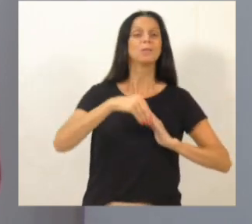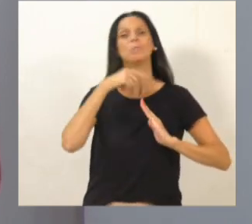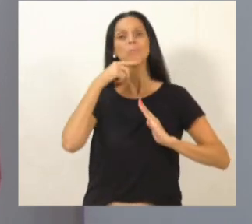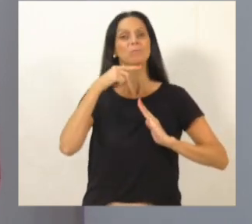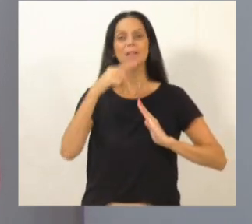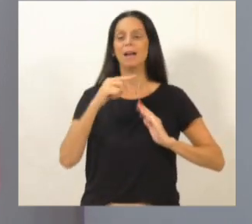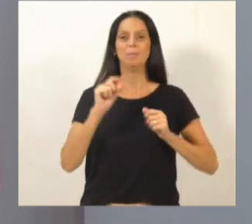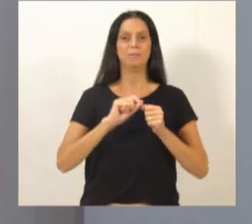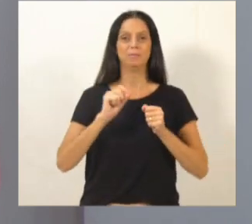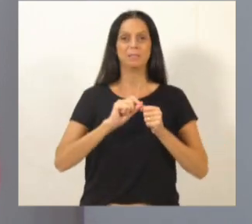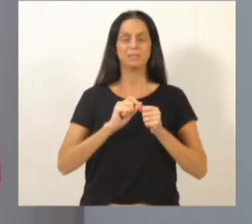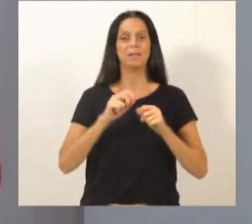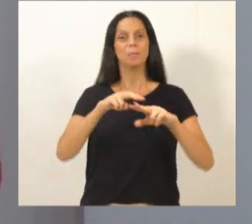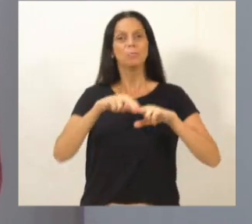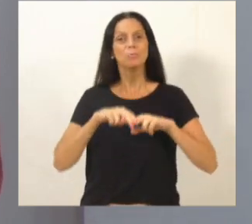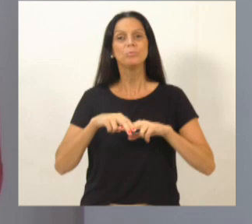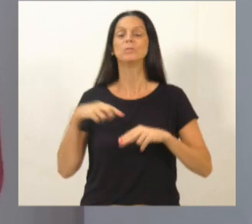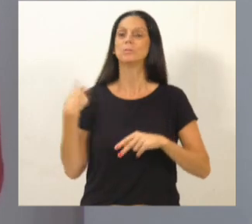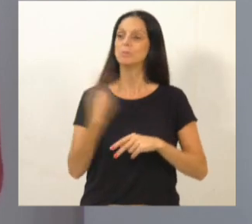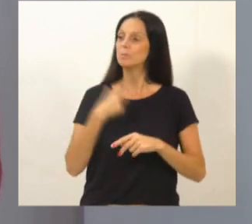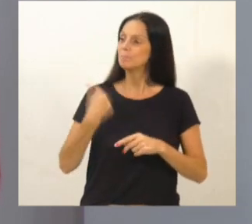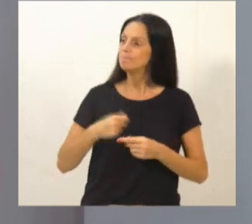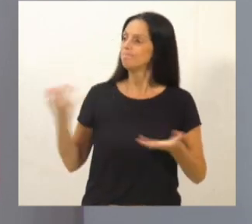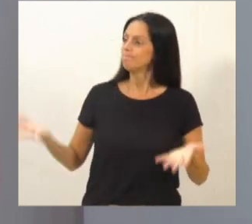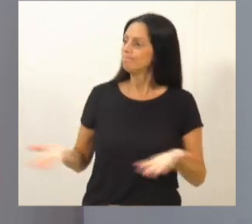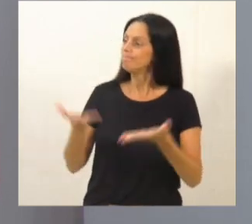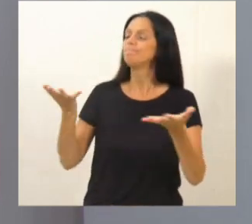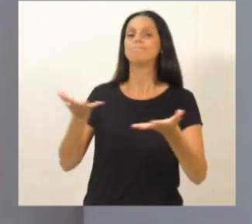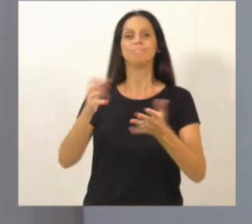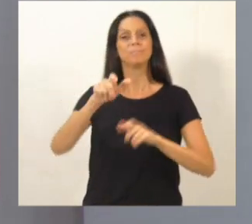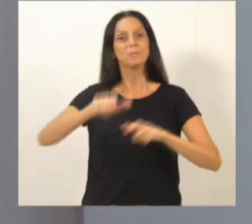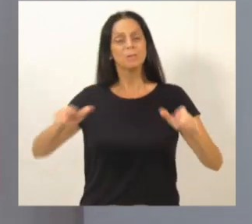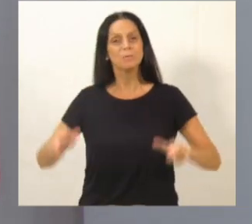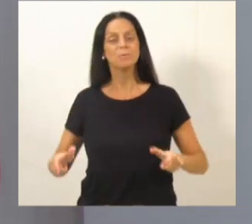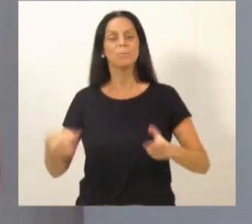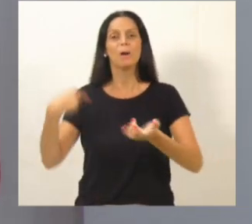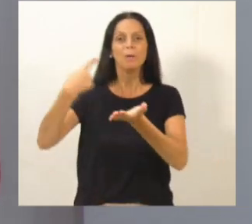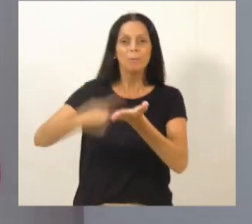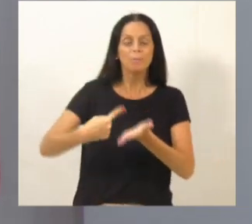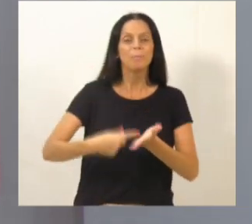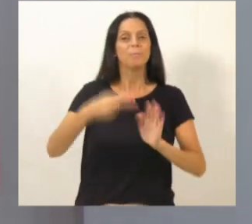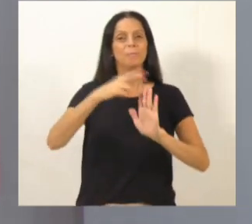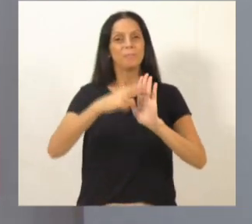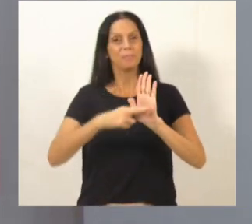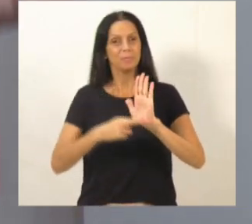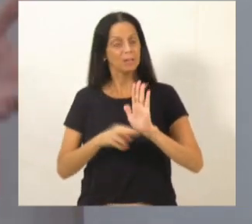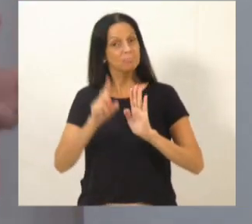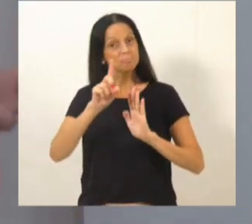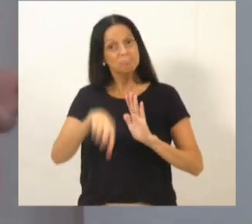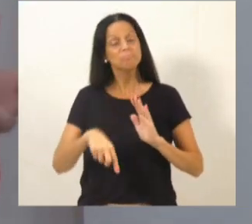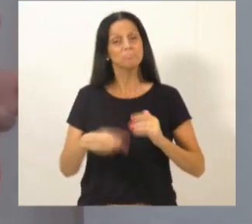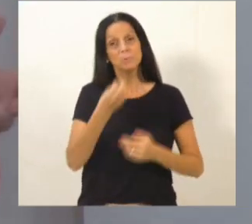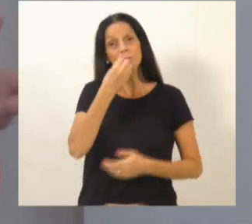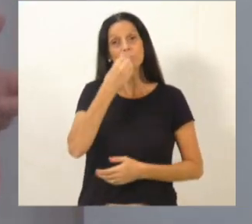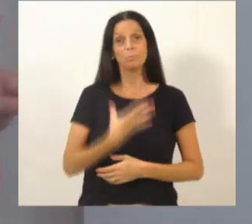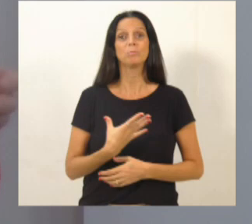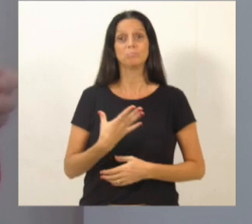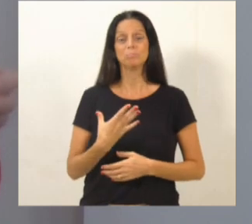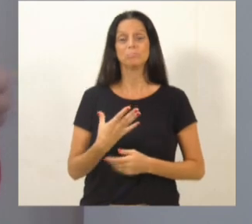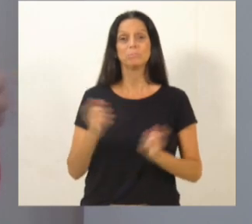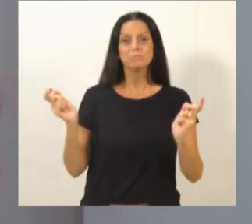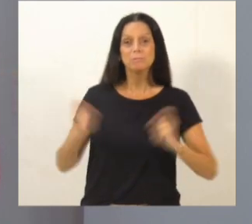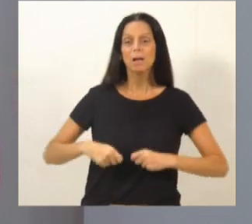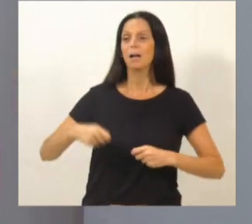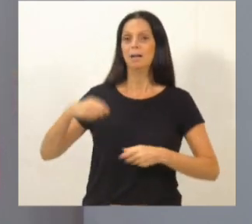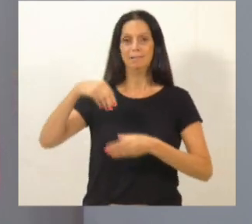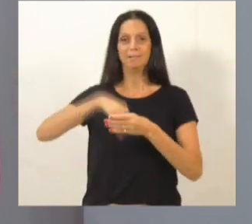entre moradores ou de criar regamentos, que aqui pode ser um dos bons lugares para se ter esse debate e criar